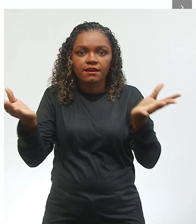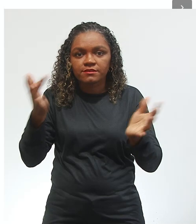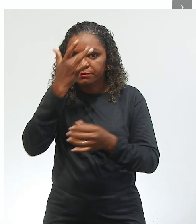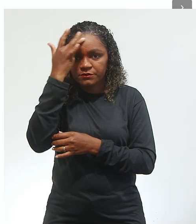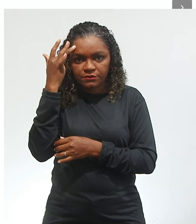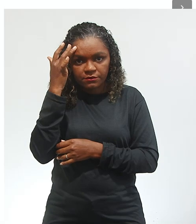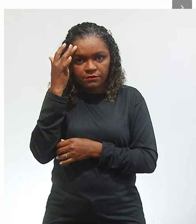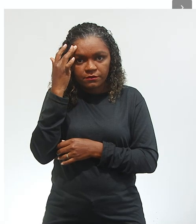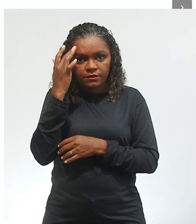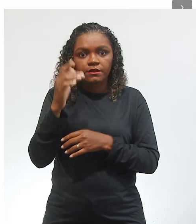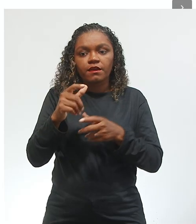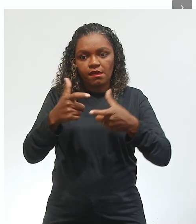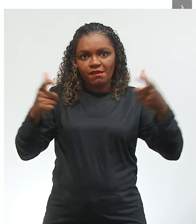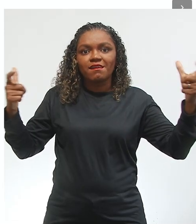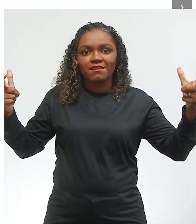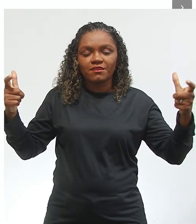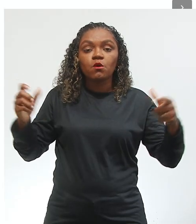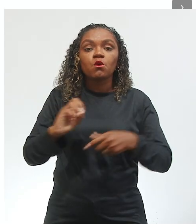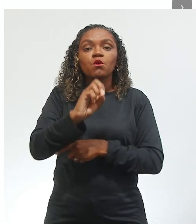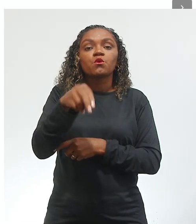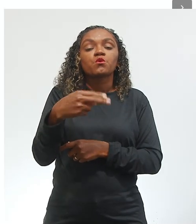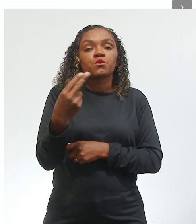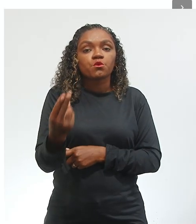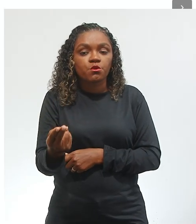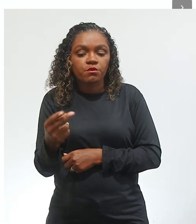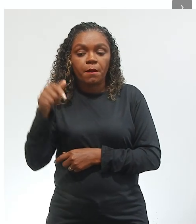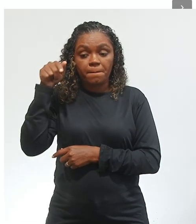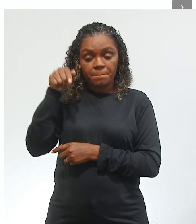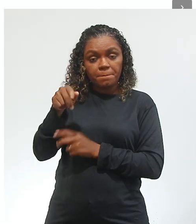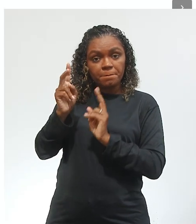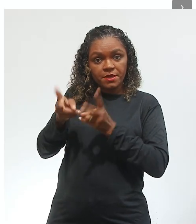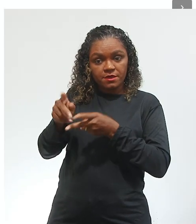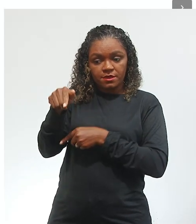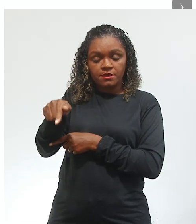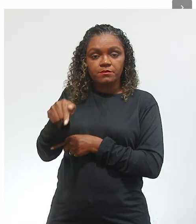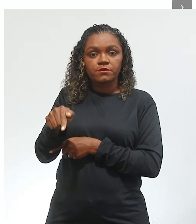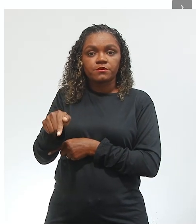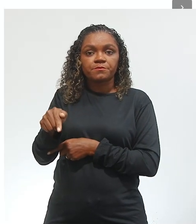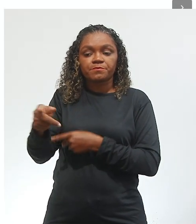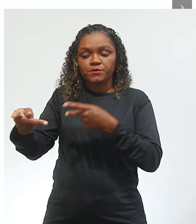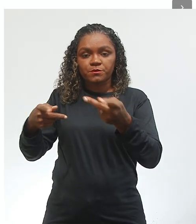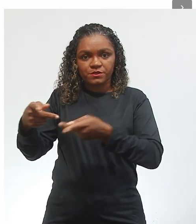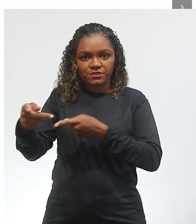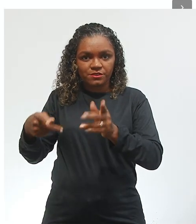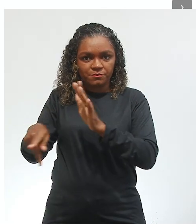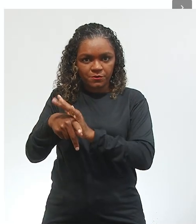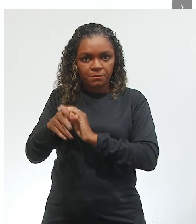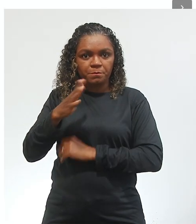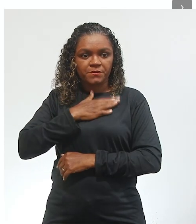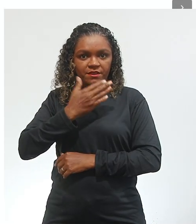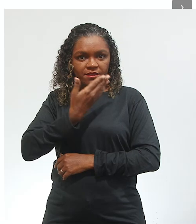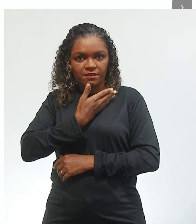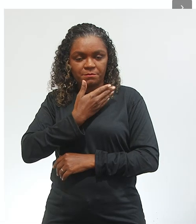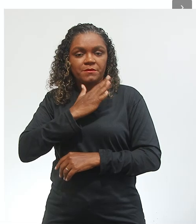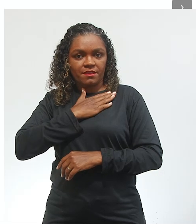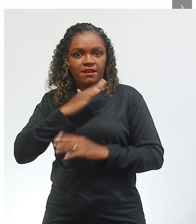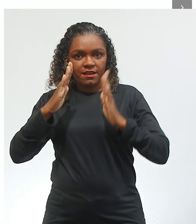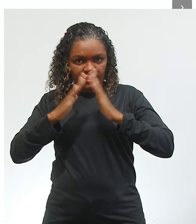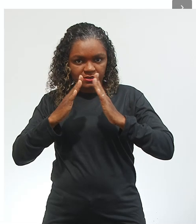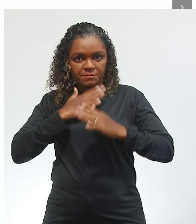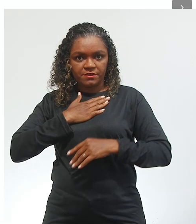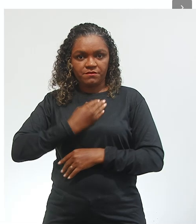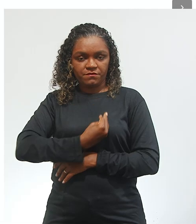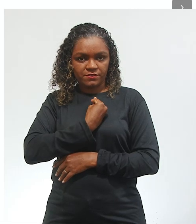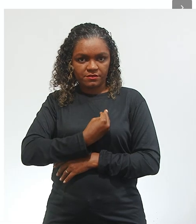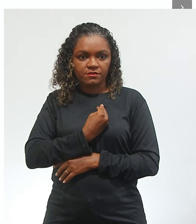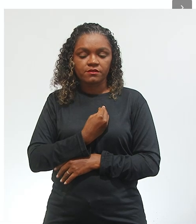esse programa, né? Que é um programa abrangente. Ou dentro desse programa, você pode pegar algo específico